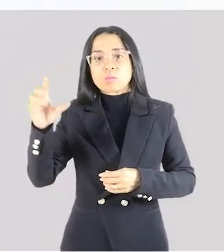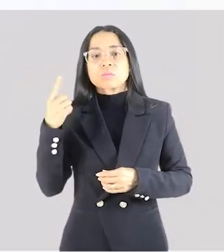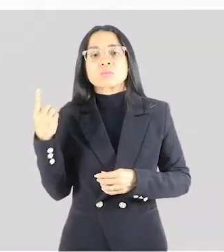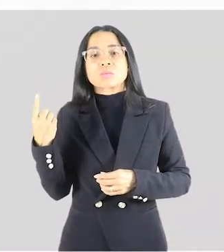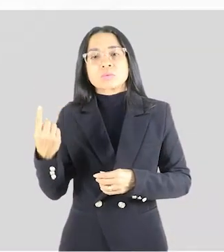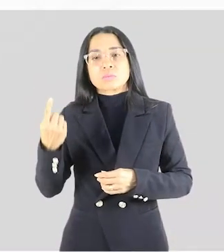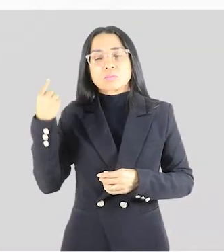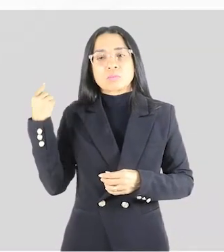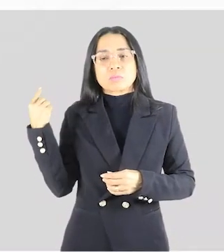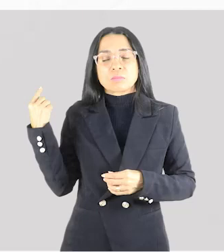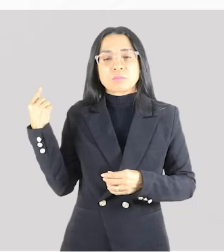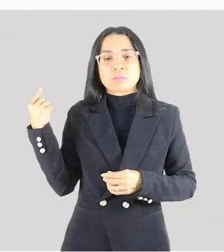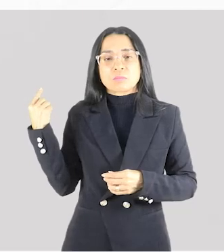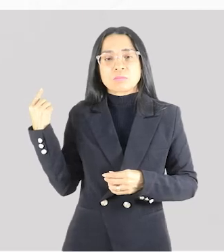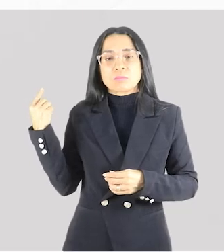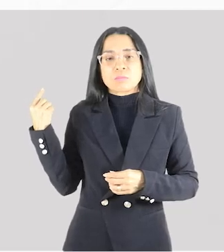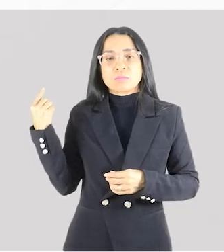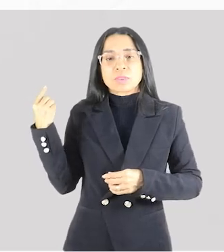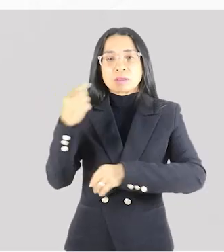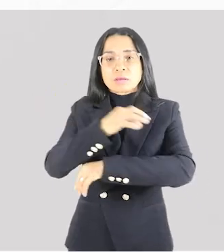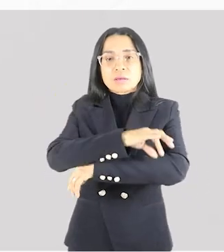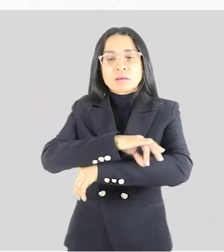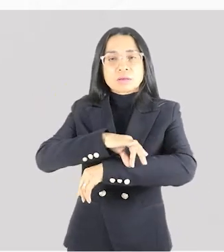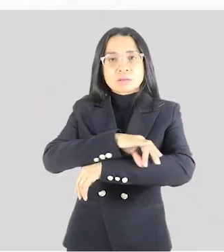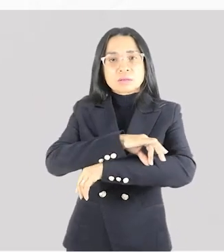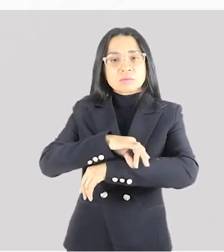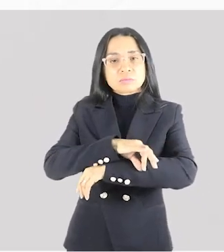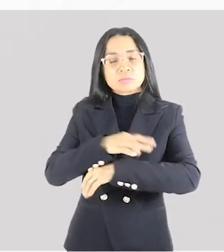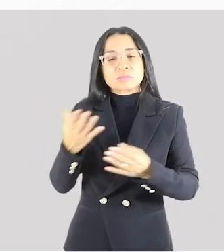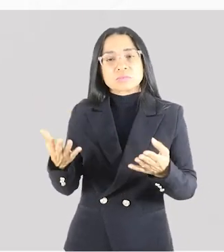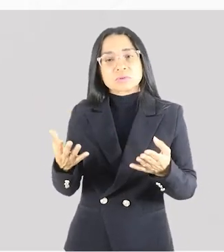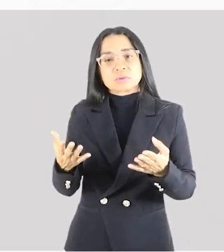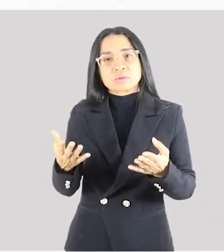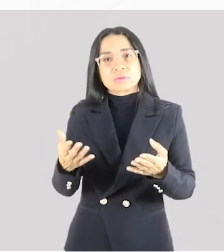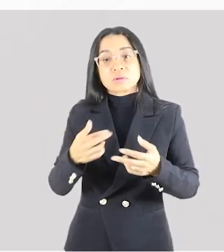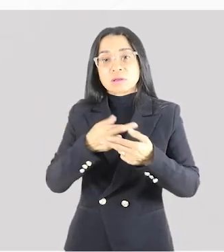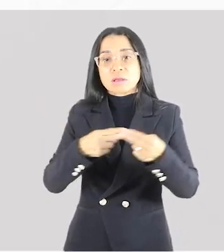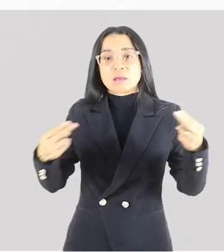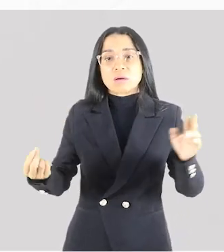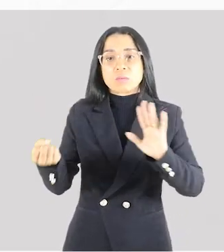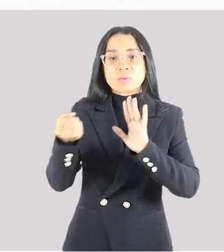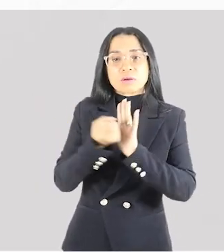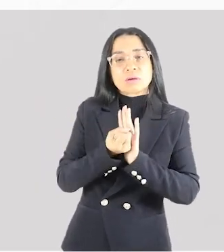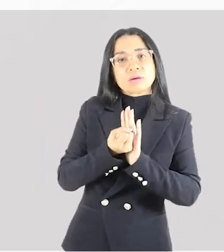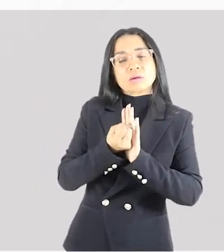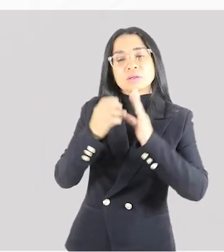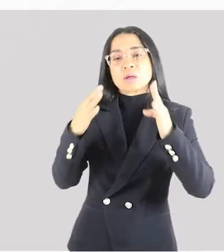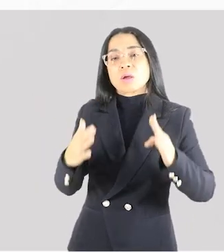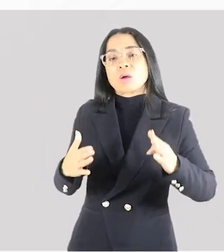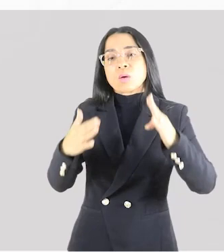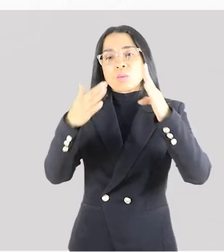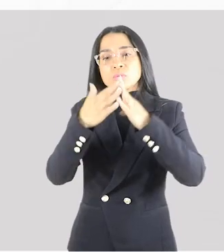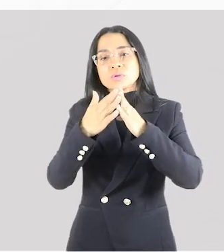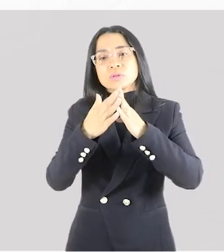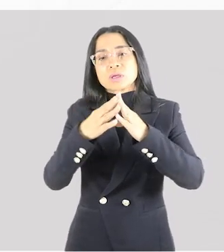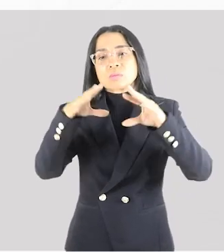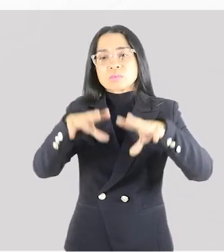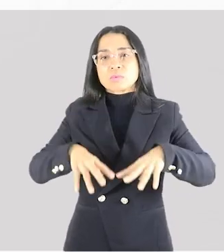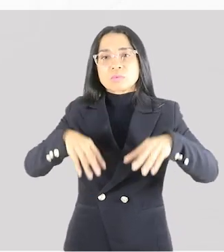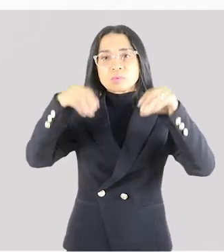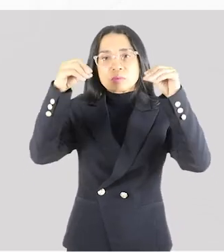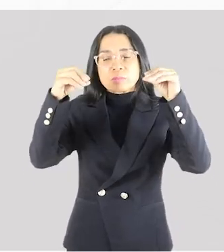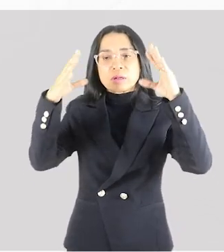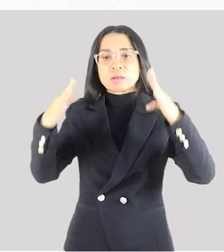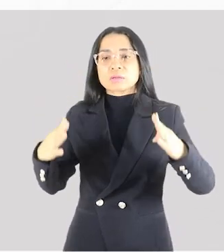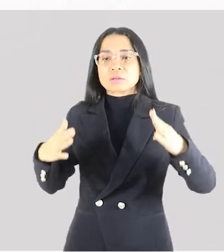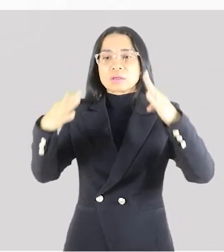do Egito Antigo. Então, a arquitetura é algo muito marcante, os templos, os palácios, as pirâmides, as